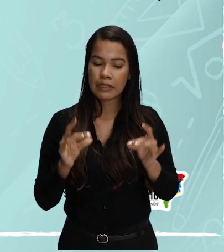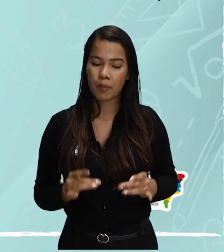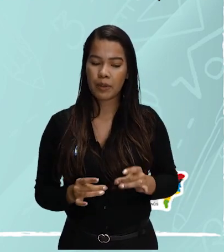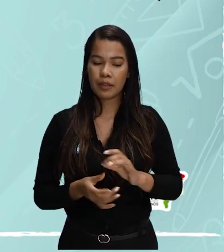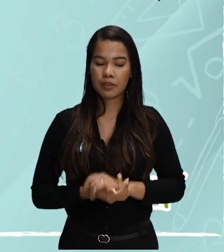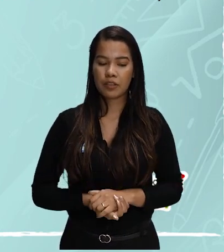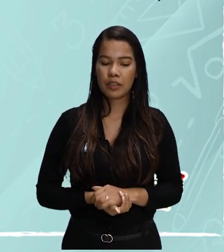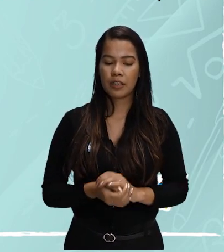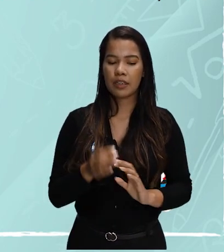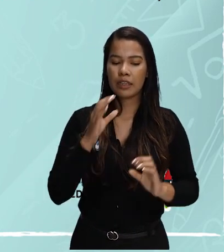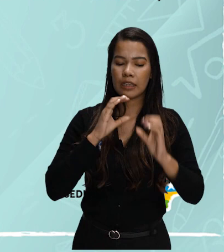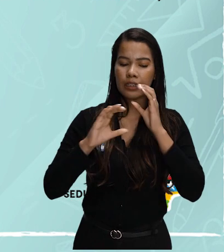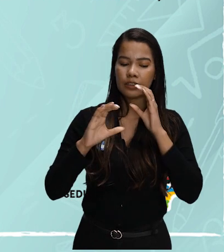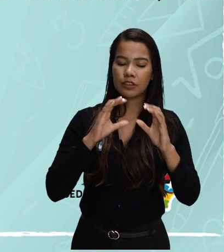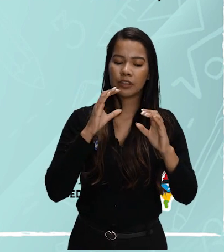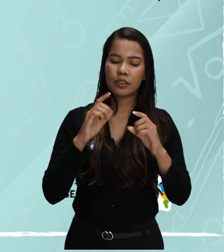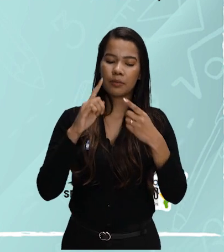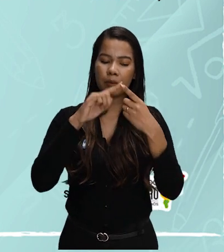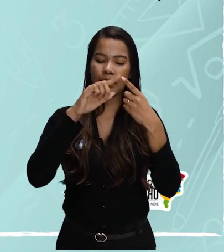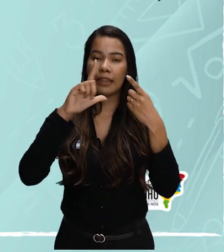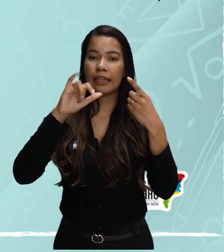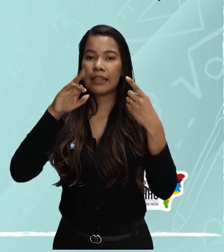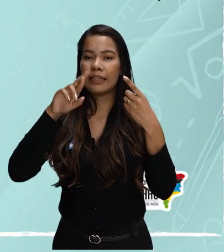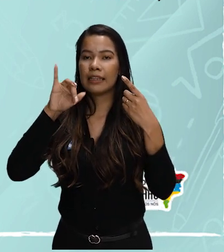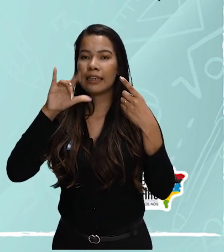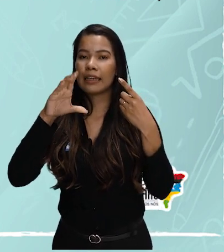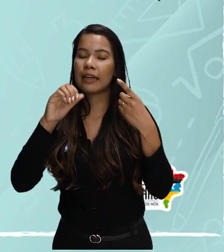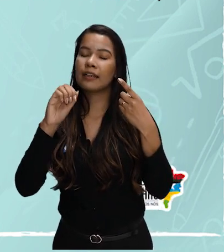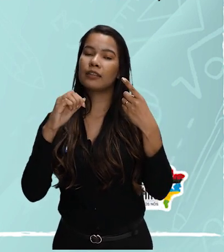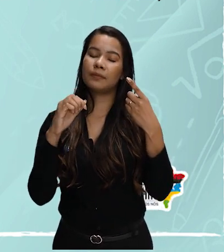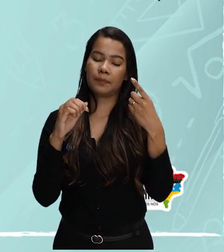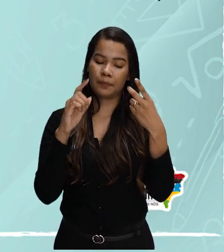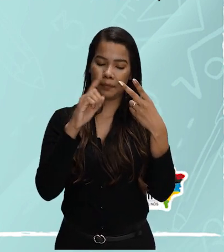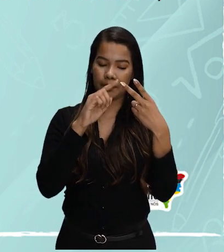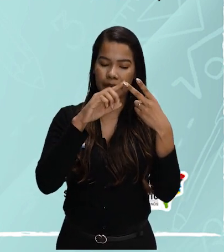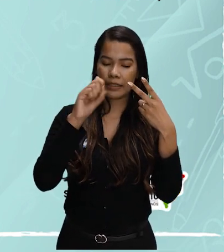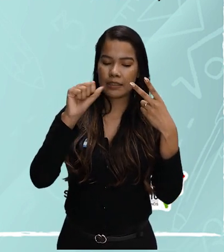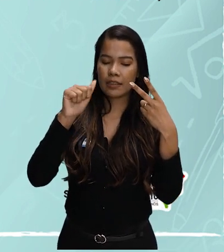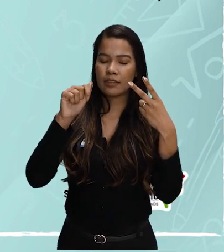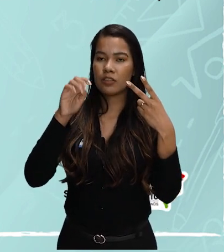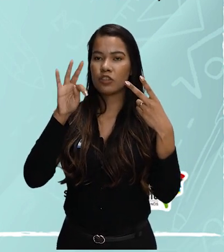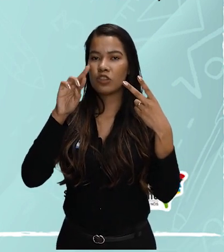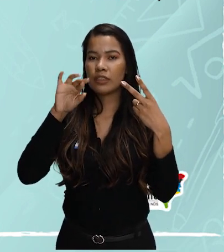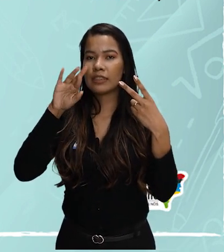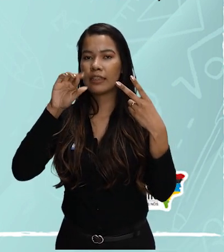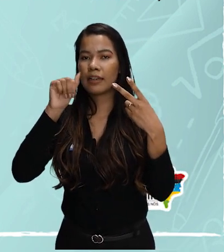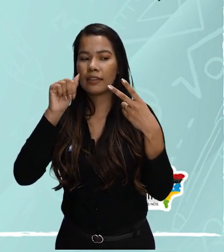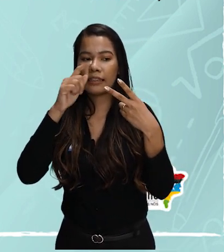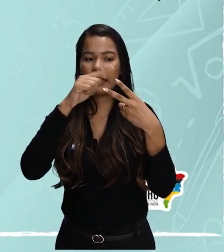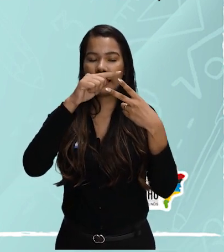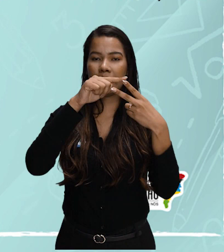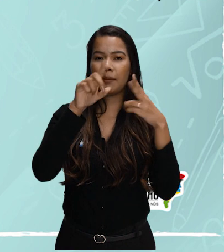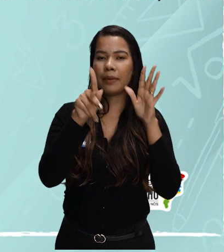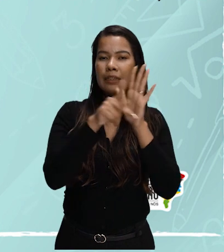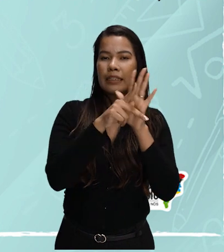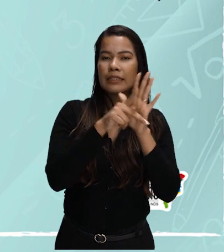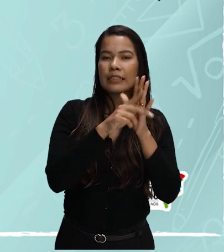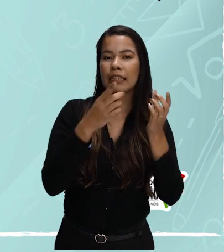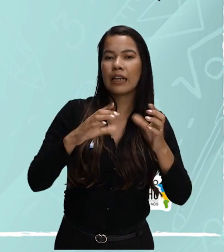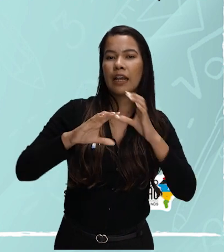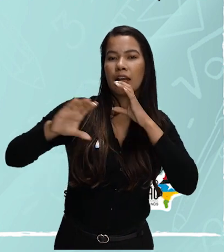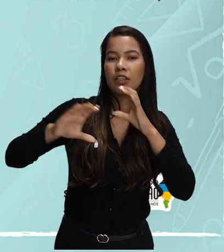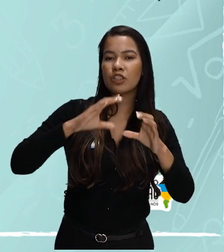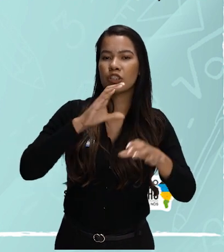lírica e satírica, nós já vimos. A lírica compreendem as cantigas de amor, cantigas de amigos, são escritas para